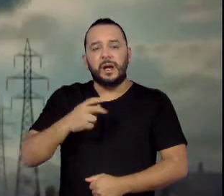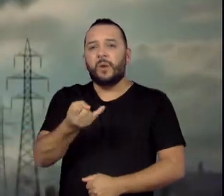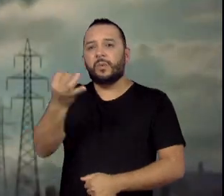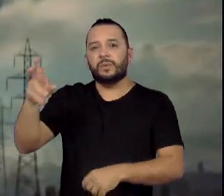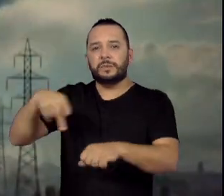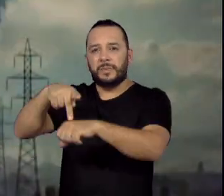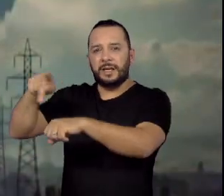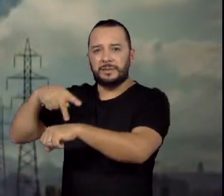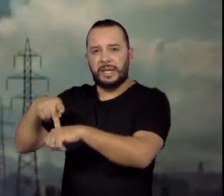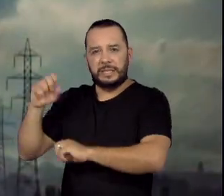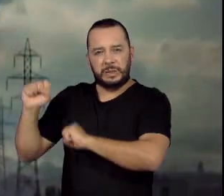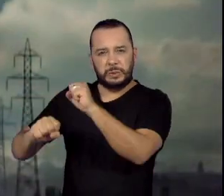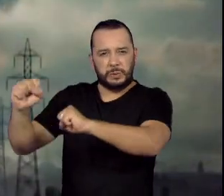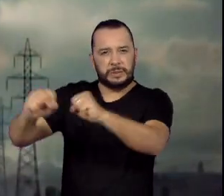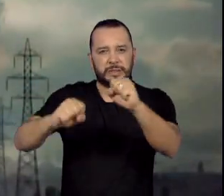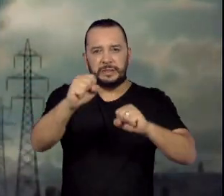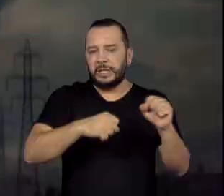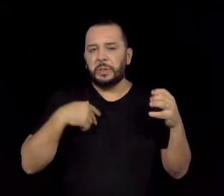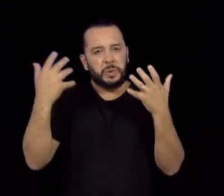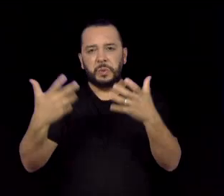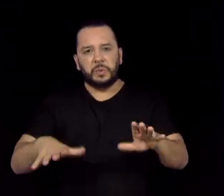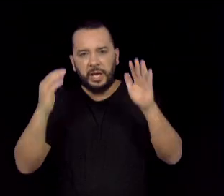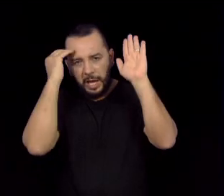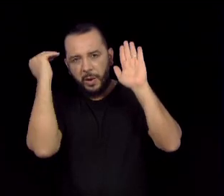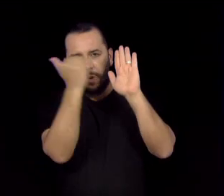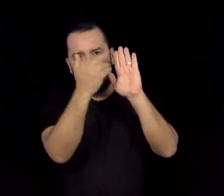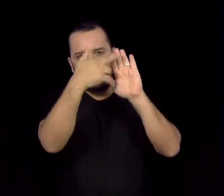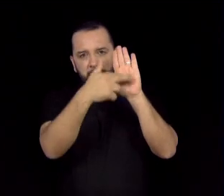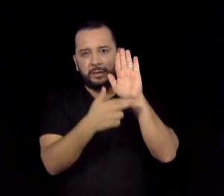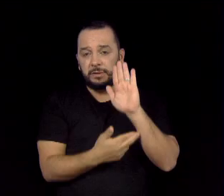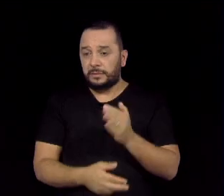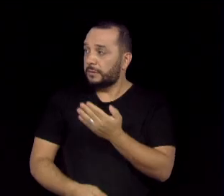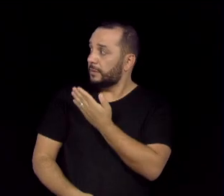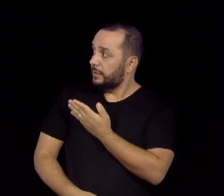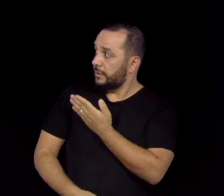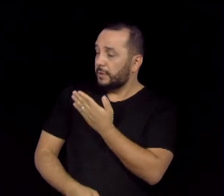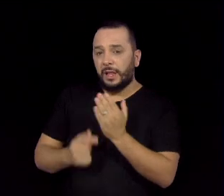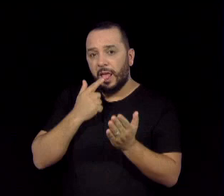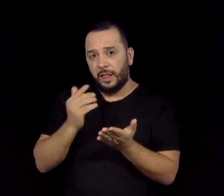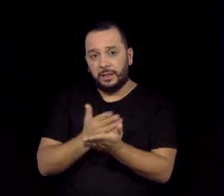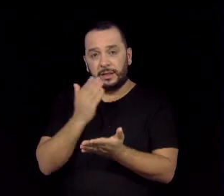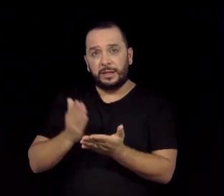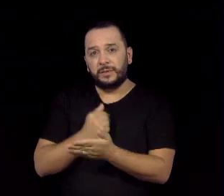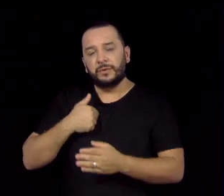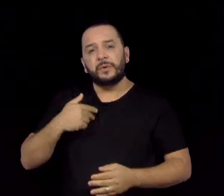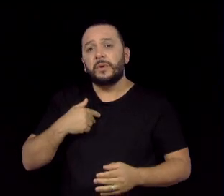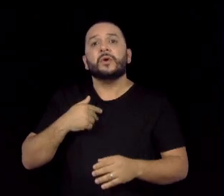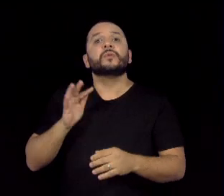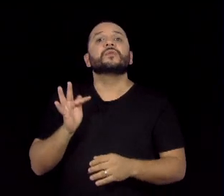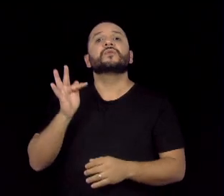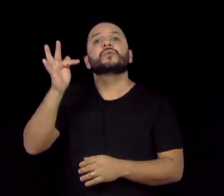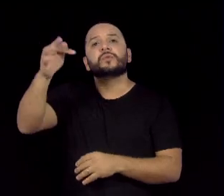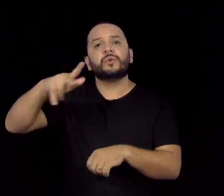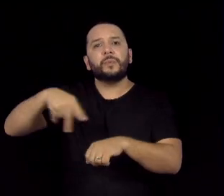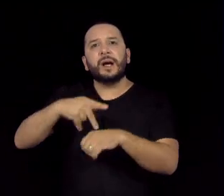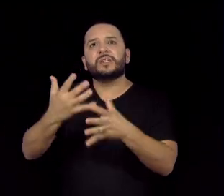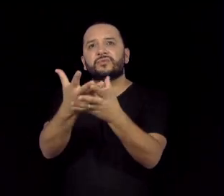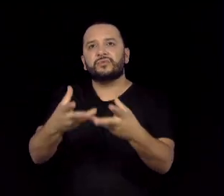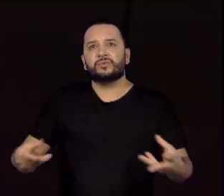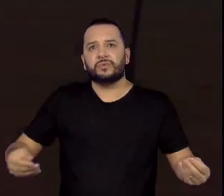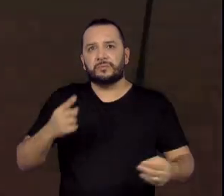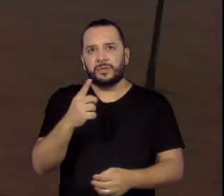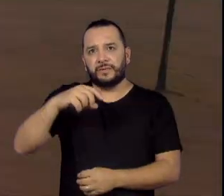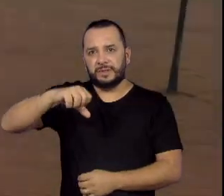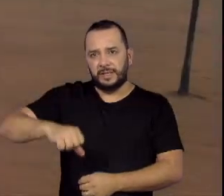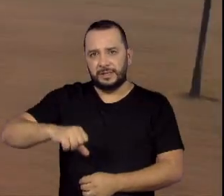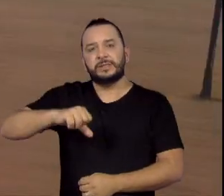países mais industrializados. No livro Não Verás País Nenhum, publicado em 1981,